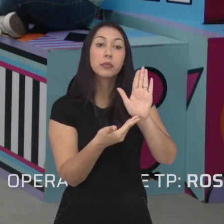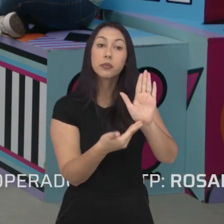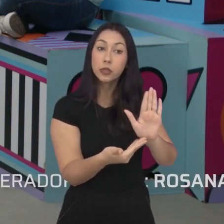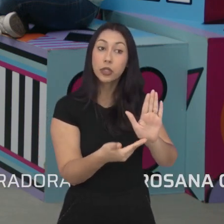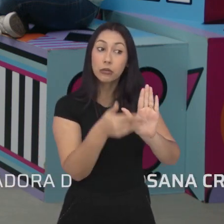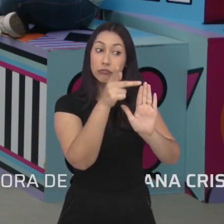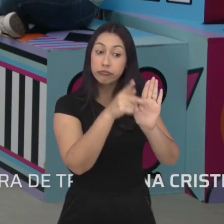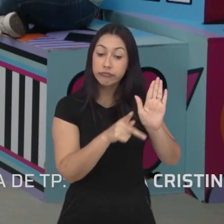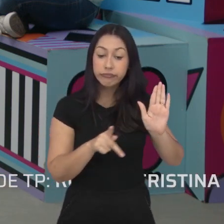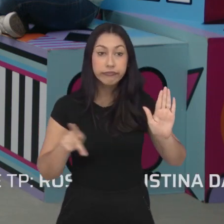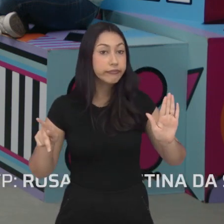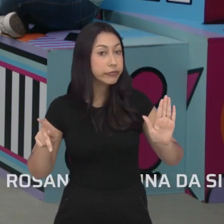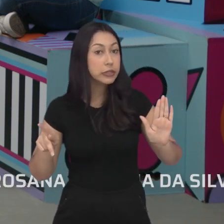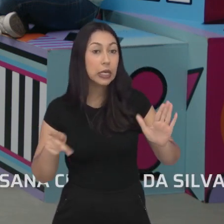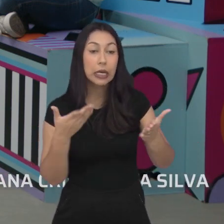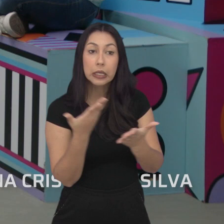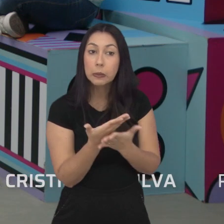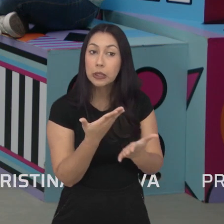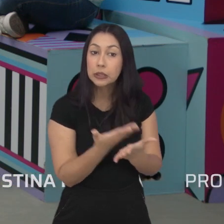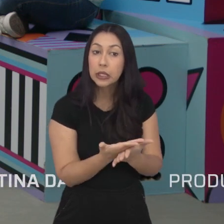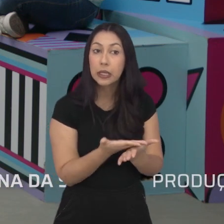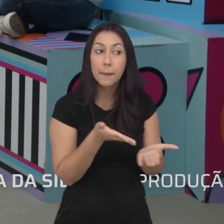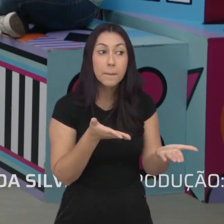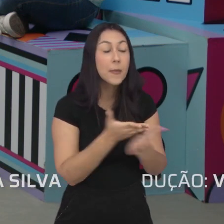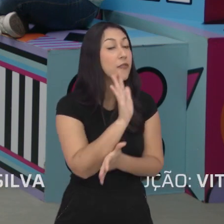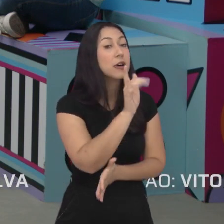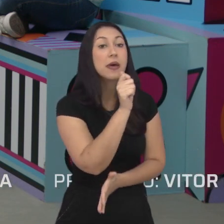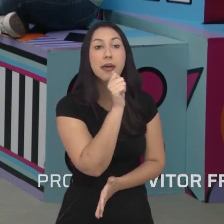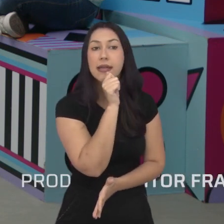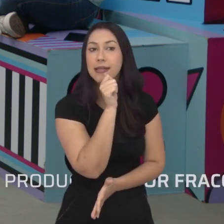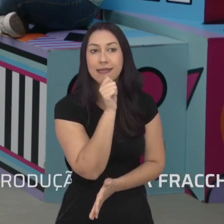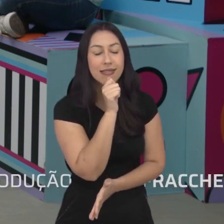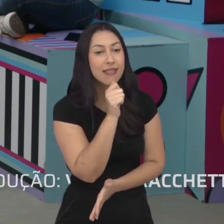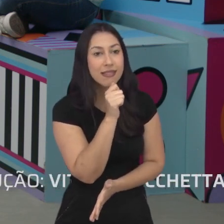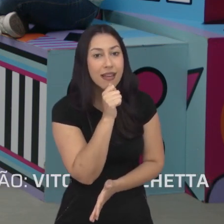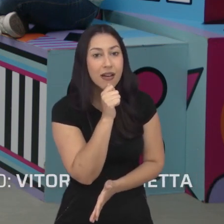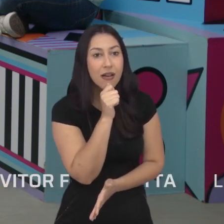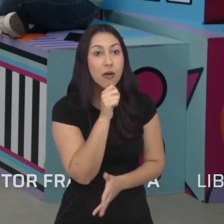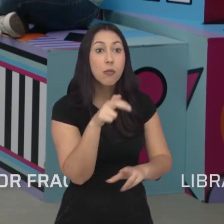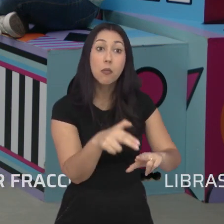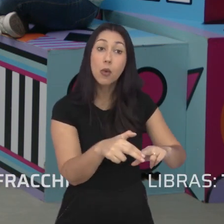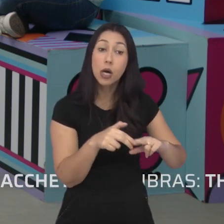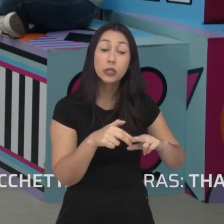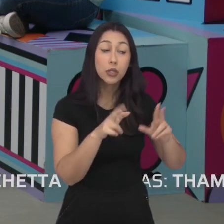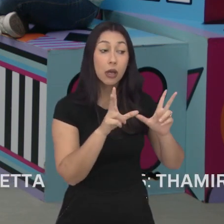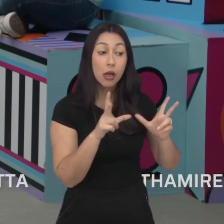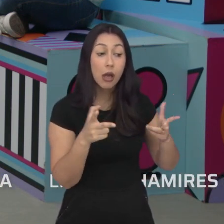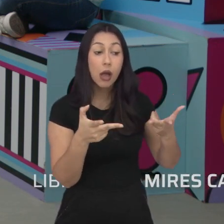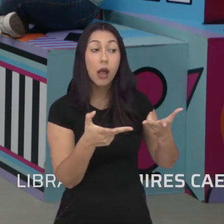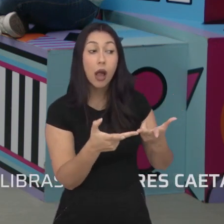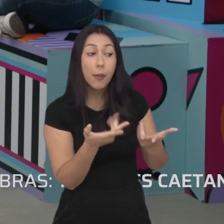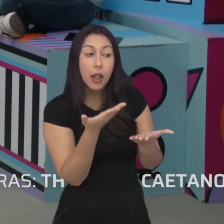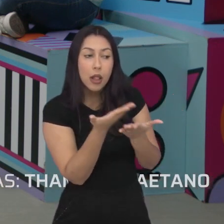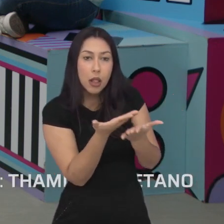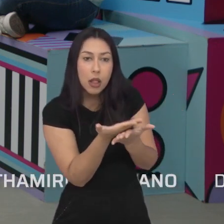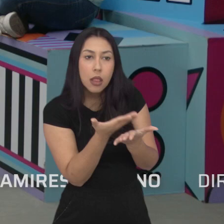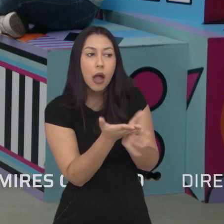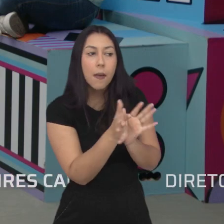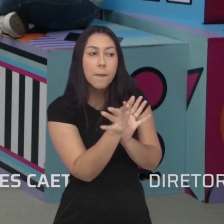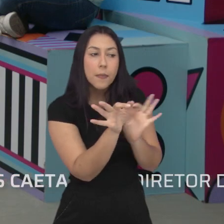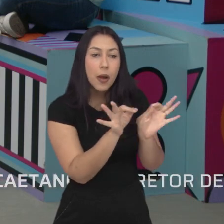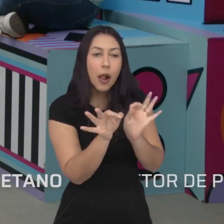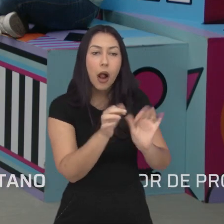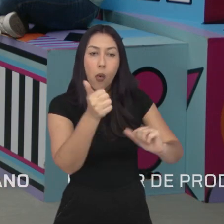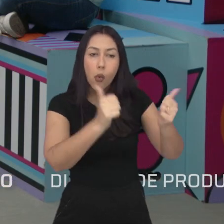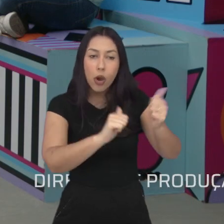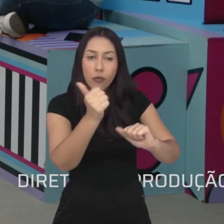quem está em casa, é um projeto em tramitação, ele não foi estudado ou não foi aprovado, isso quer dizer que a Câmara ainda vai estudar isso, colocar em votação